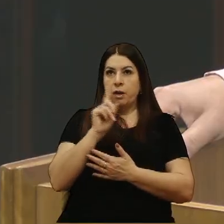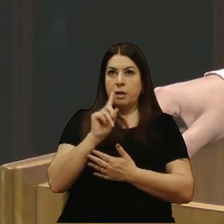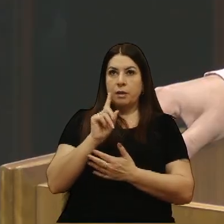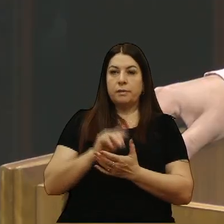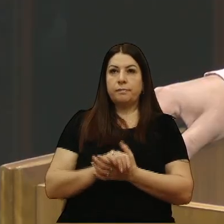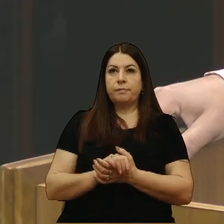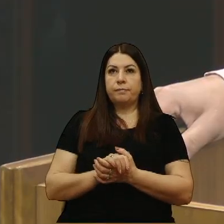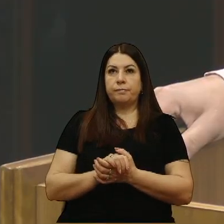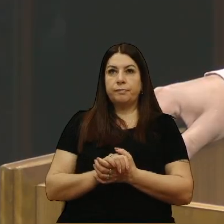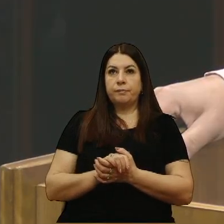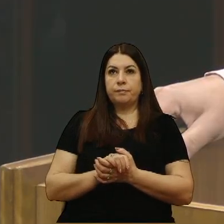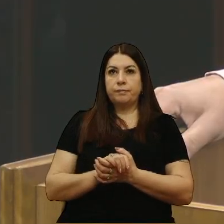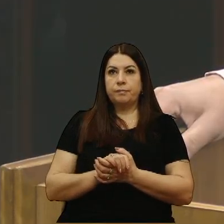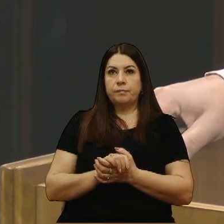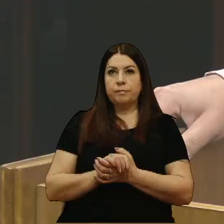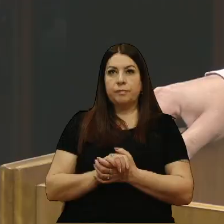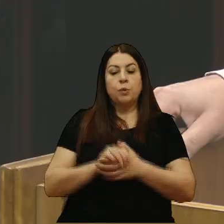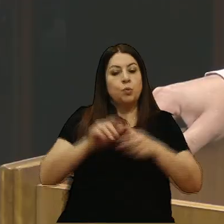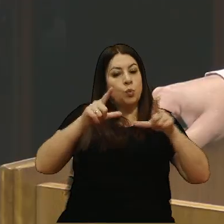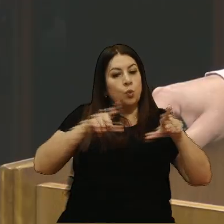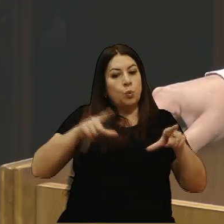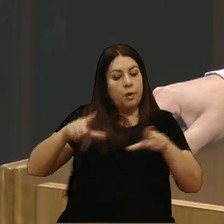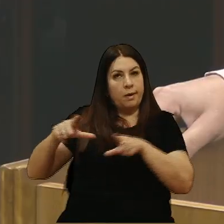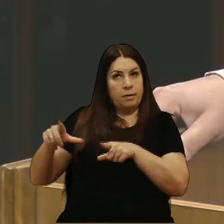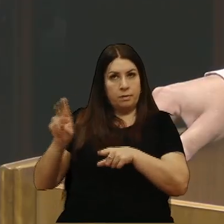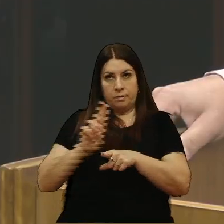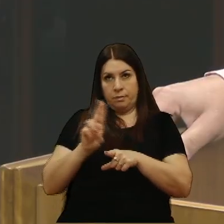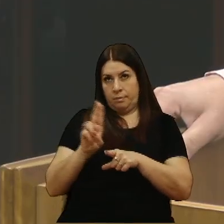citar os locais,